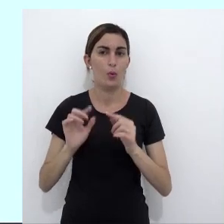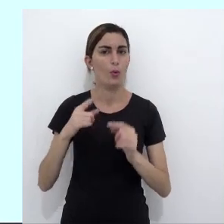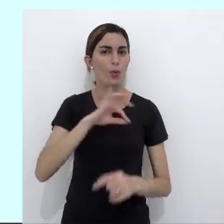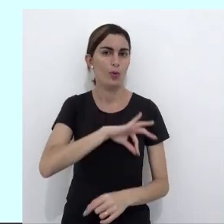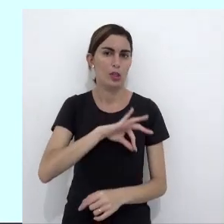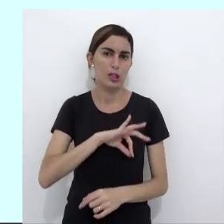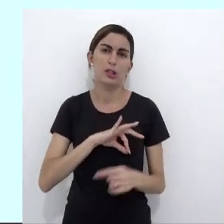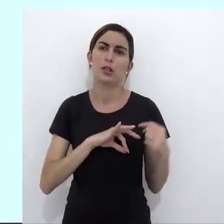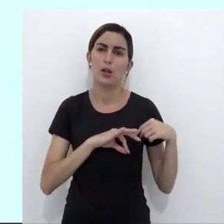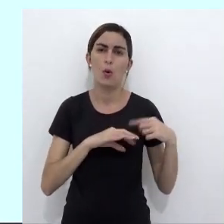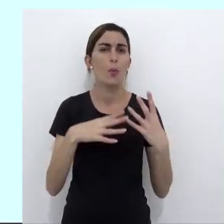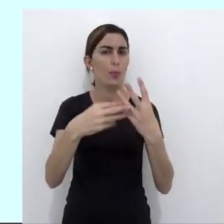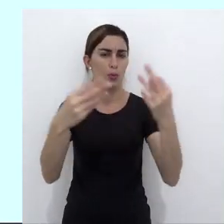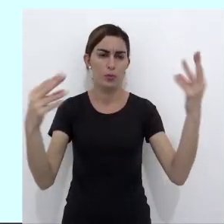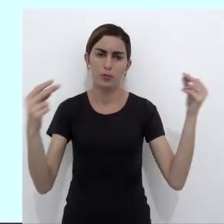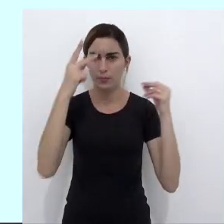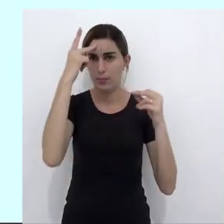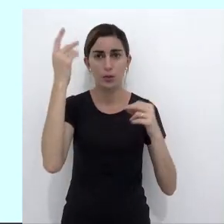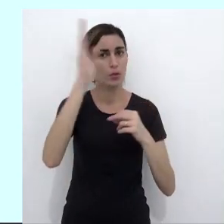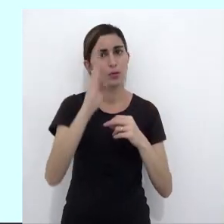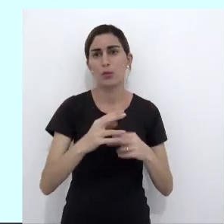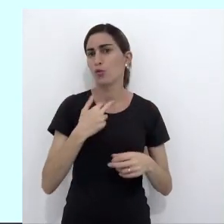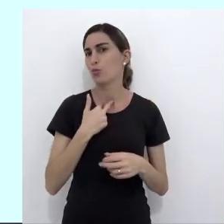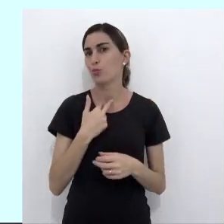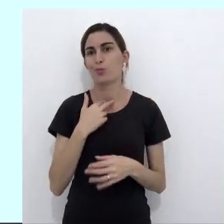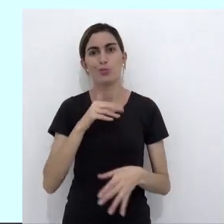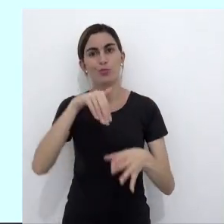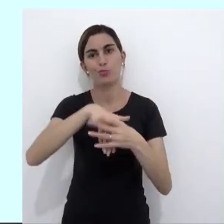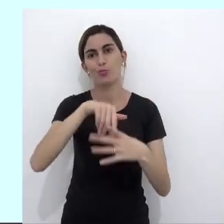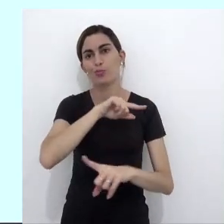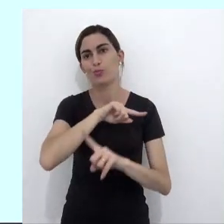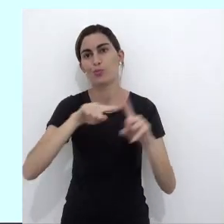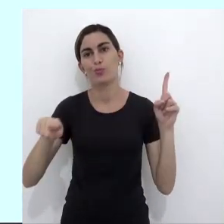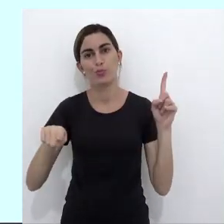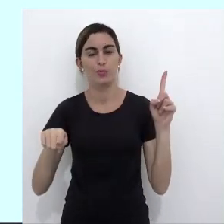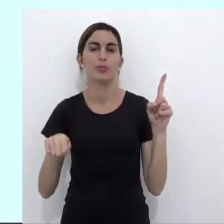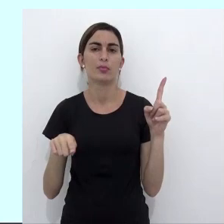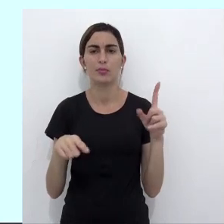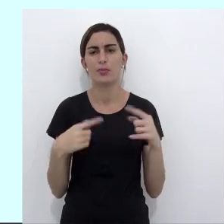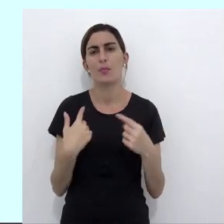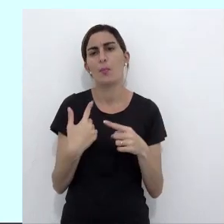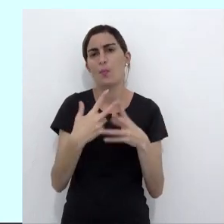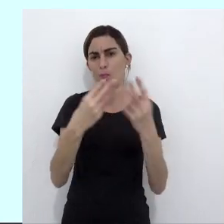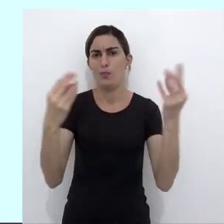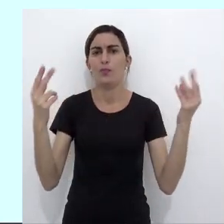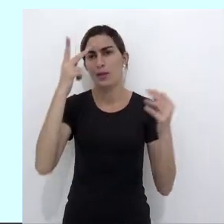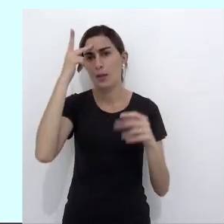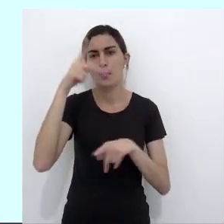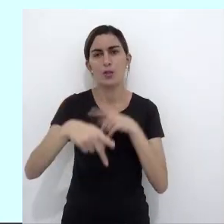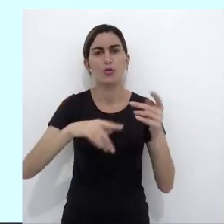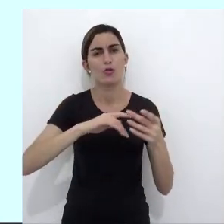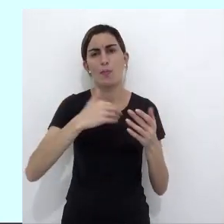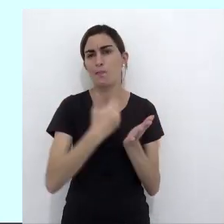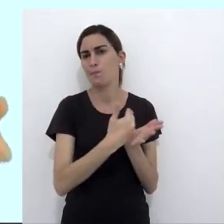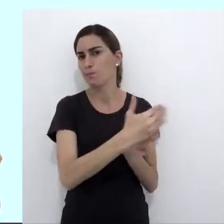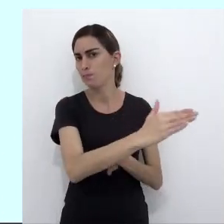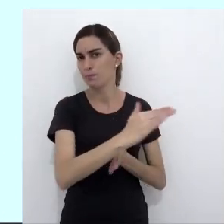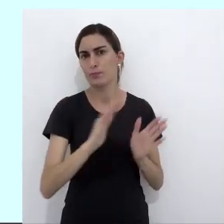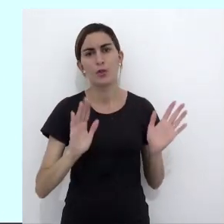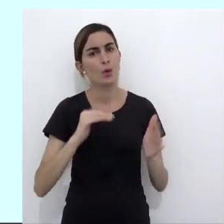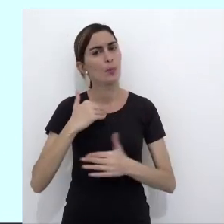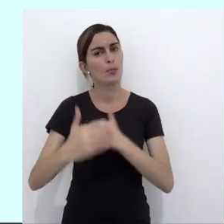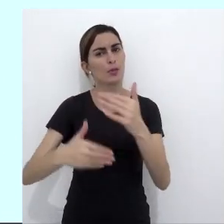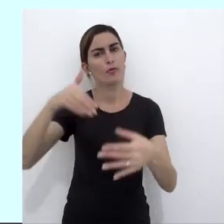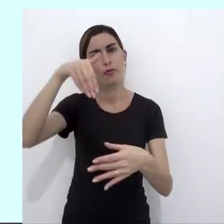renda. Então, muitas pessoas no Brasil não podiam votar, ok? Muitas pessoas estavam excluídas desse